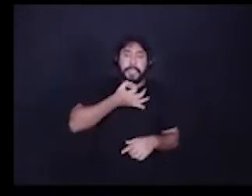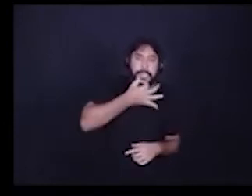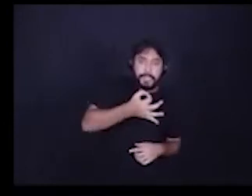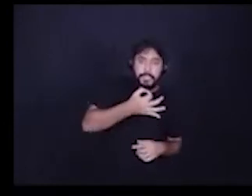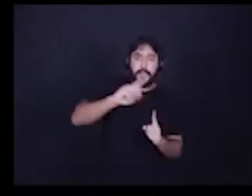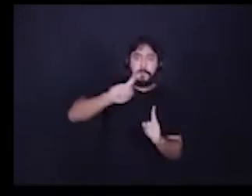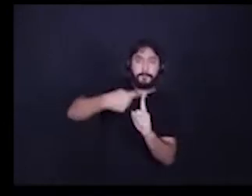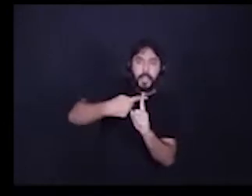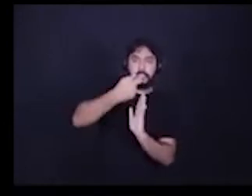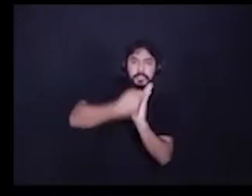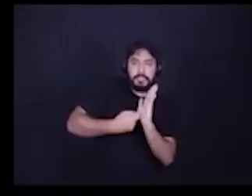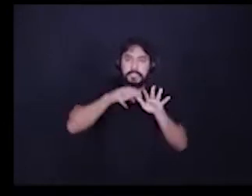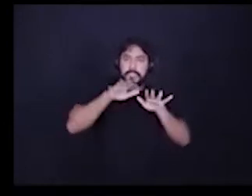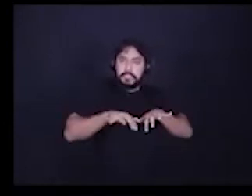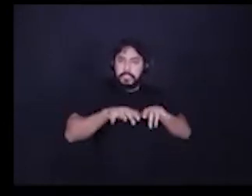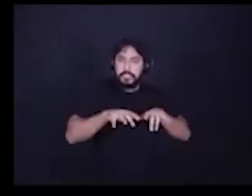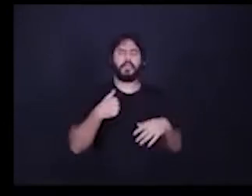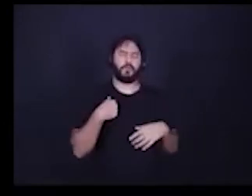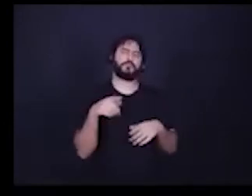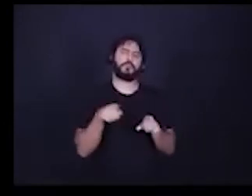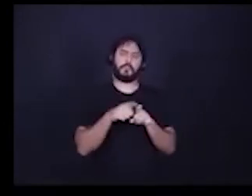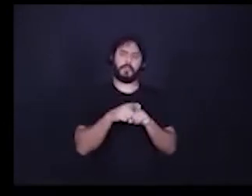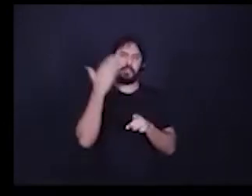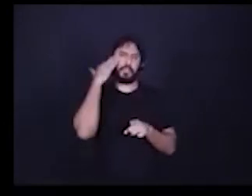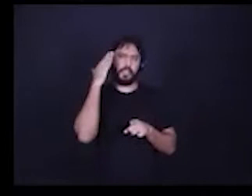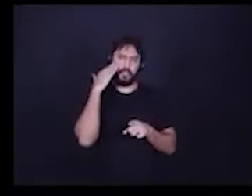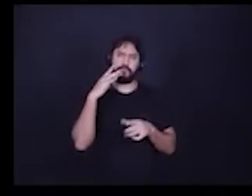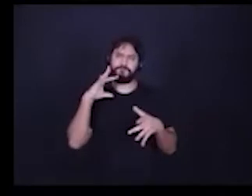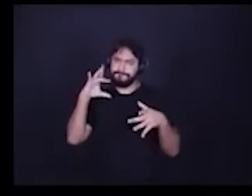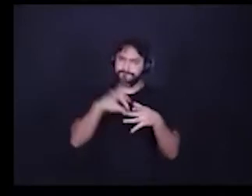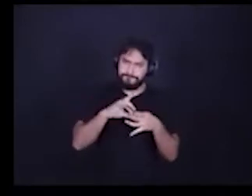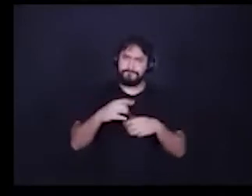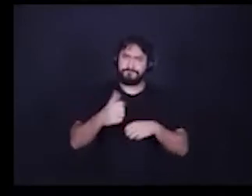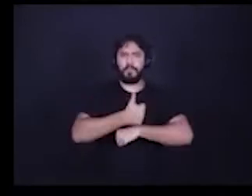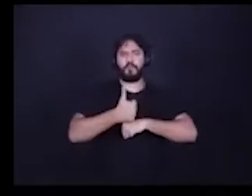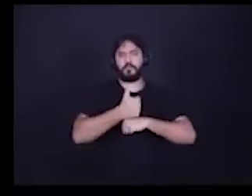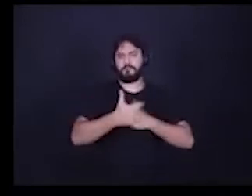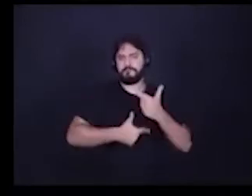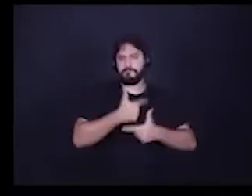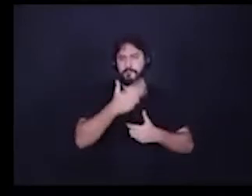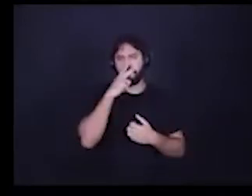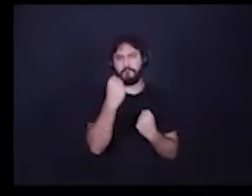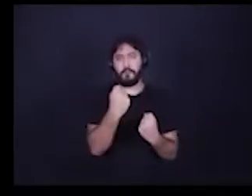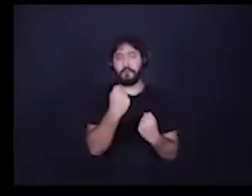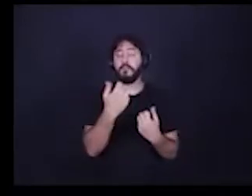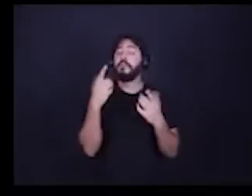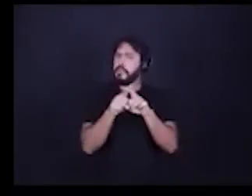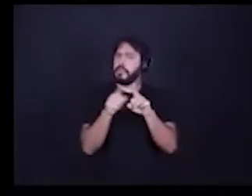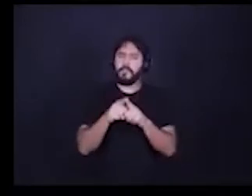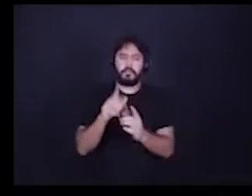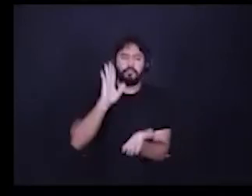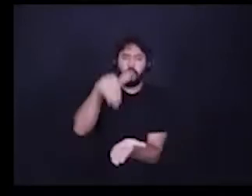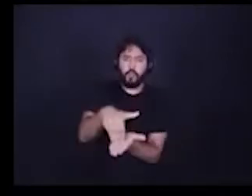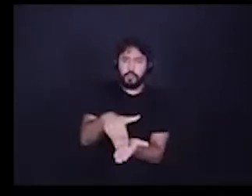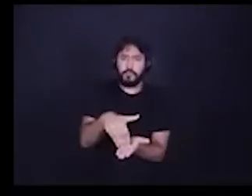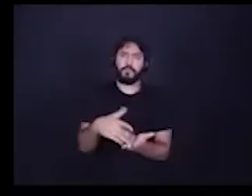de visualidades, também é como eu entendo parte da minha atuação profissional. E, por fim, algo que eu exerço, ora